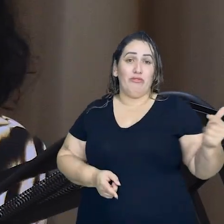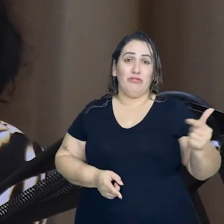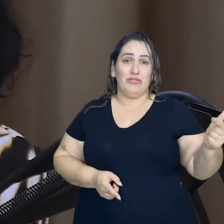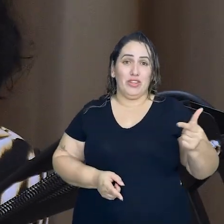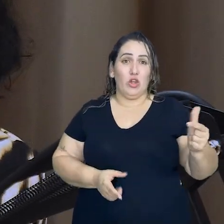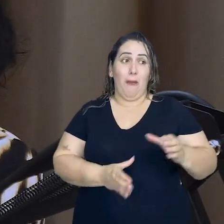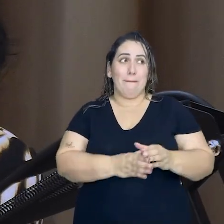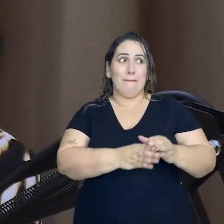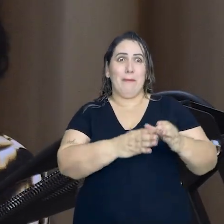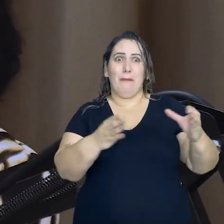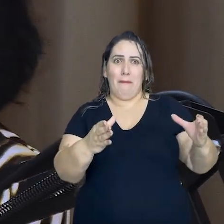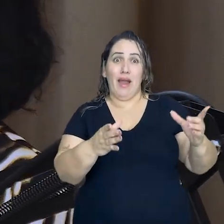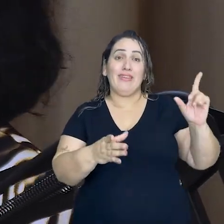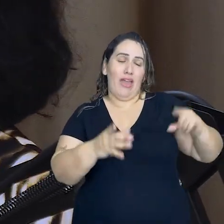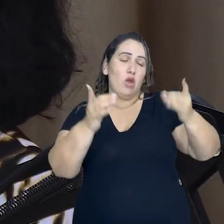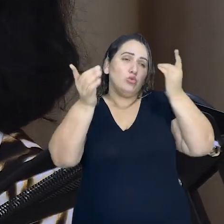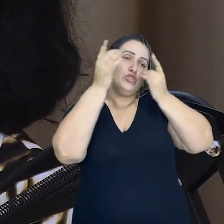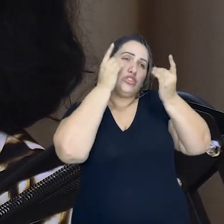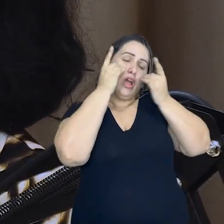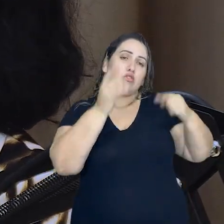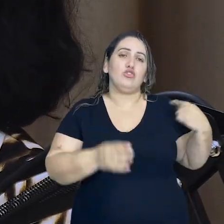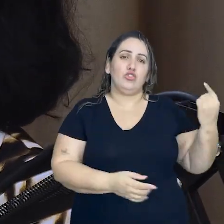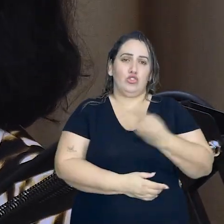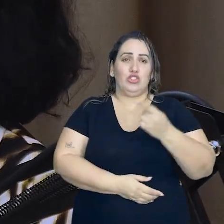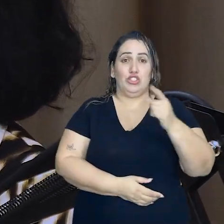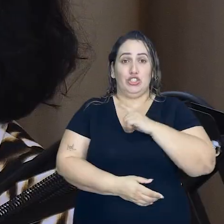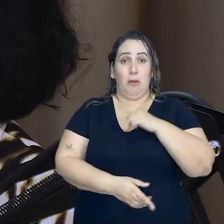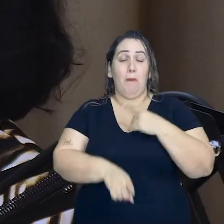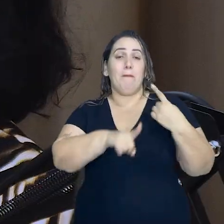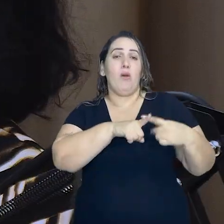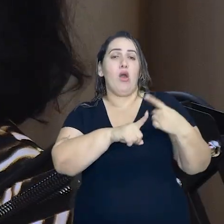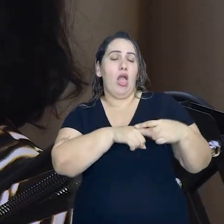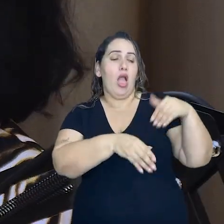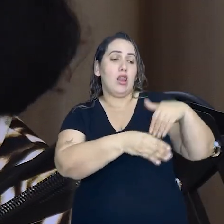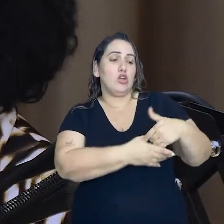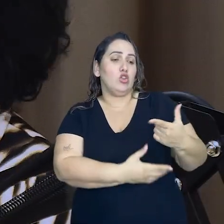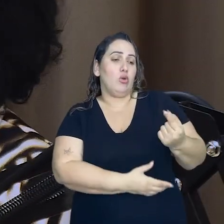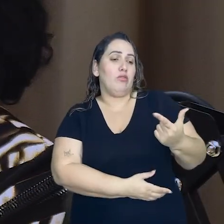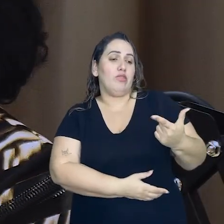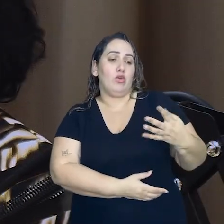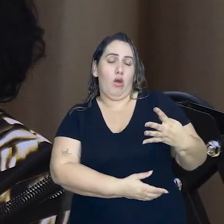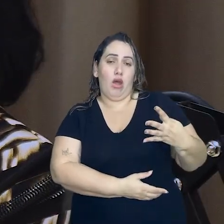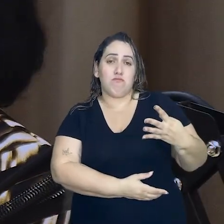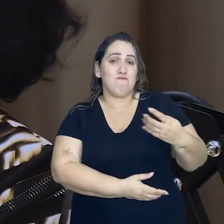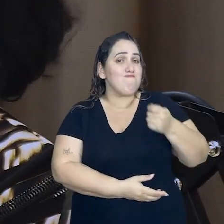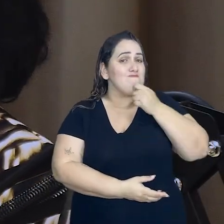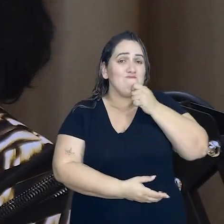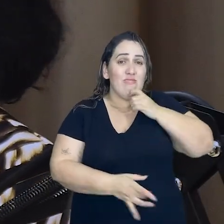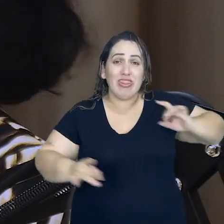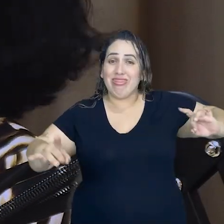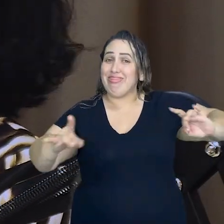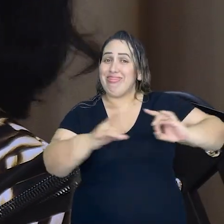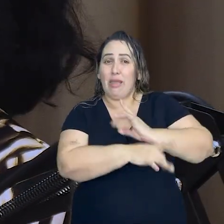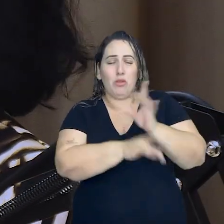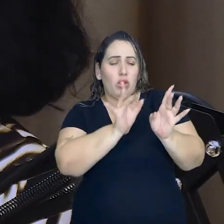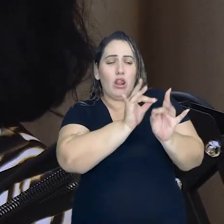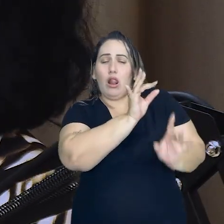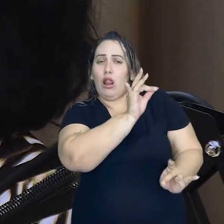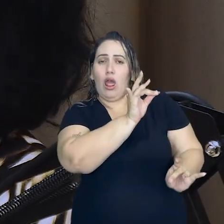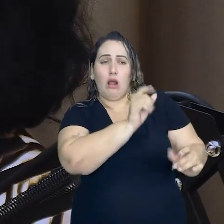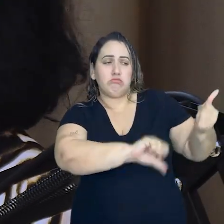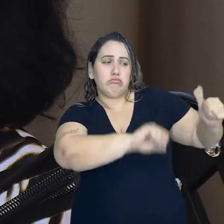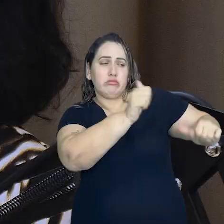os últimos dados que nós temos, porque as eleições de 2024, 23 e 24, os processos ainda estão chegando. Sim. Certo? E nós